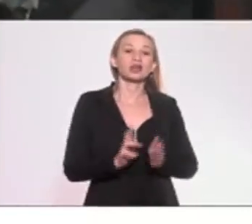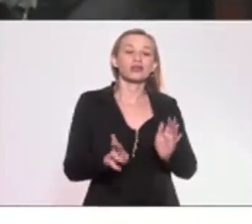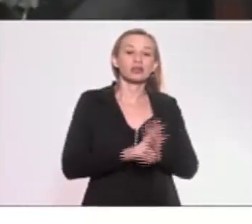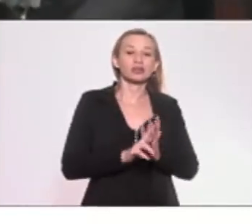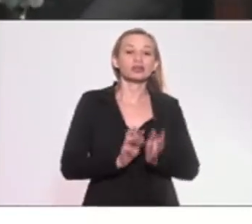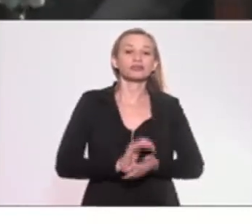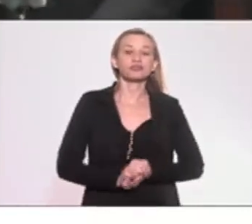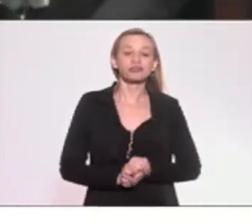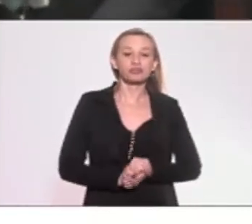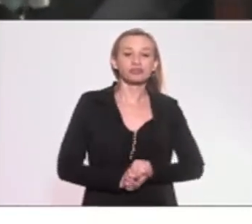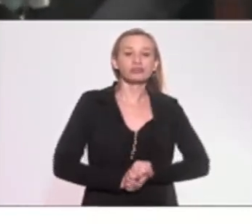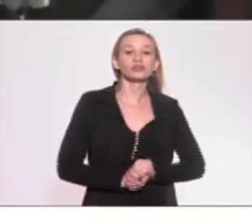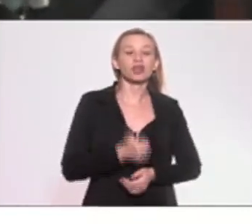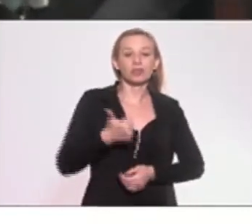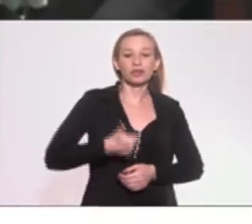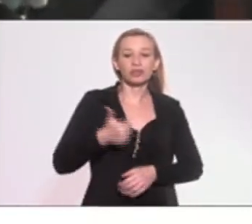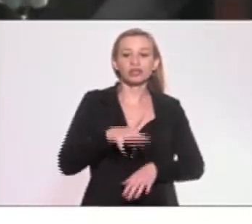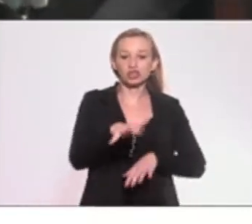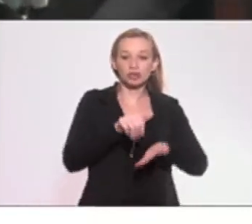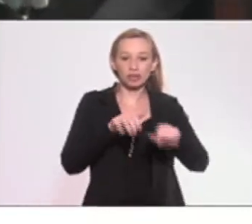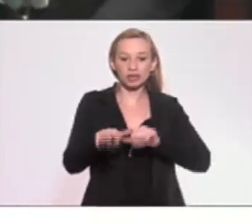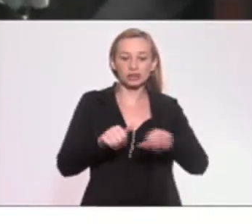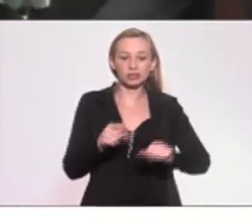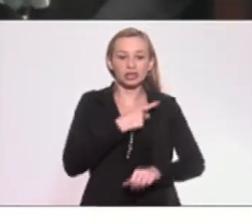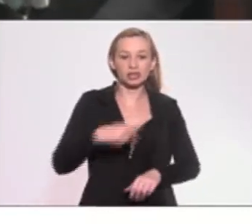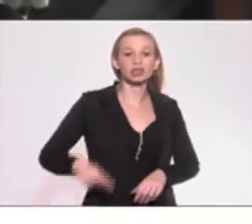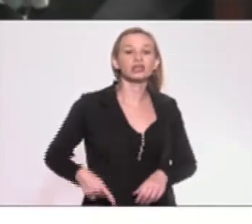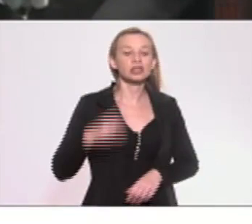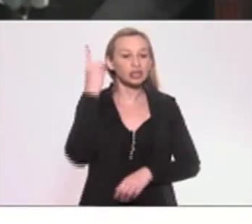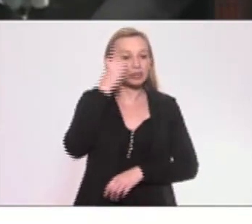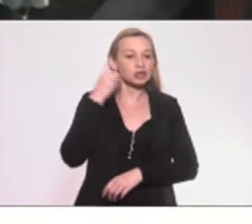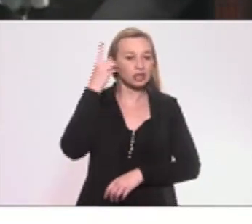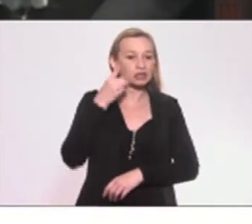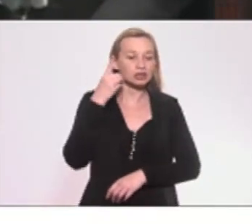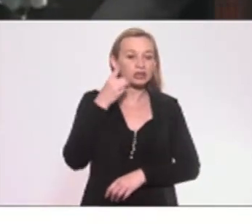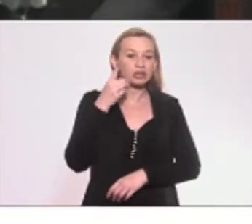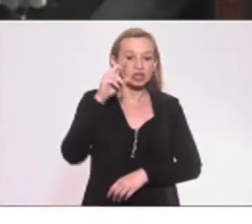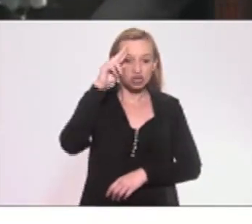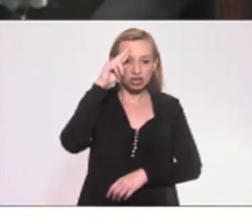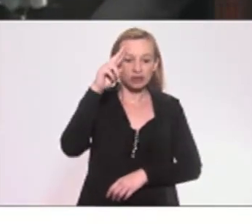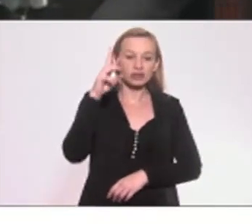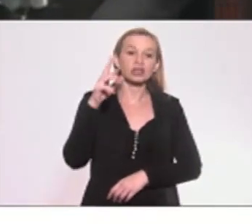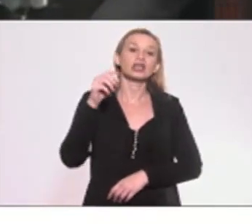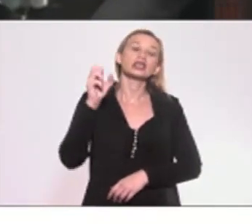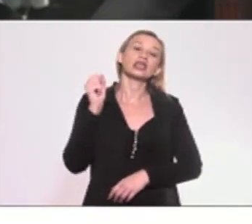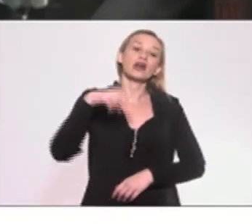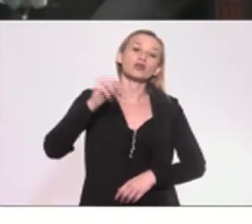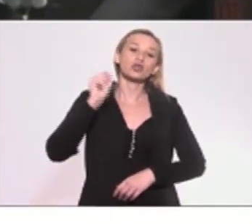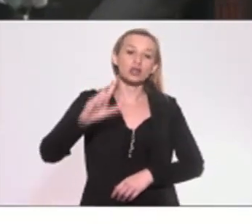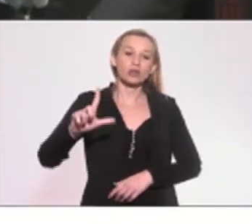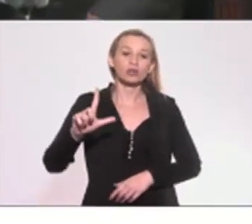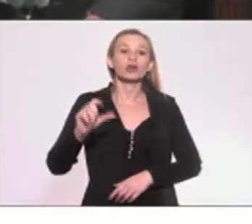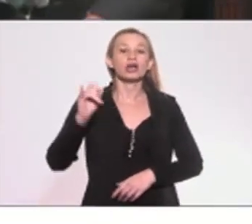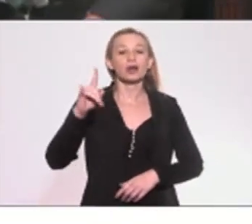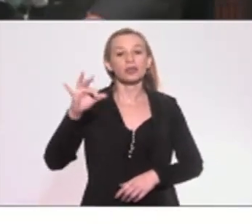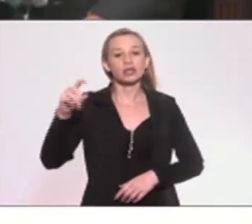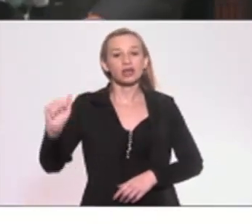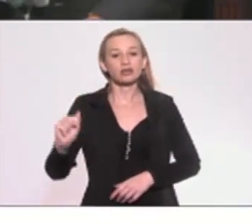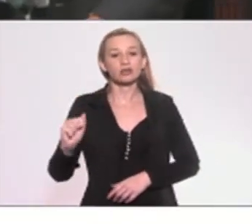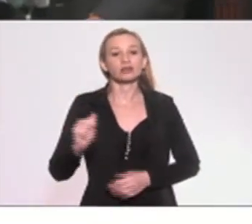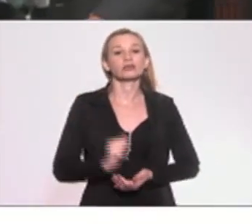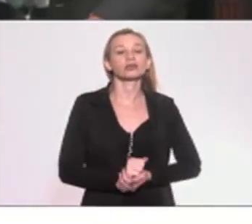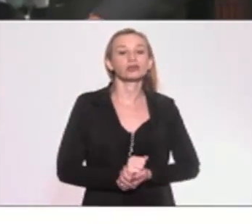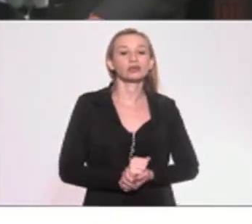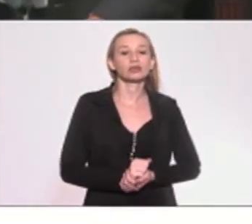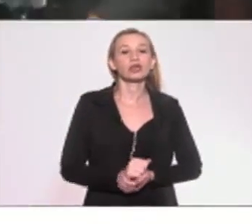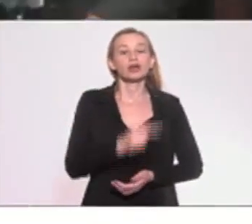presidente irá proceder à primeira chamada. Deputado Capitão Nelson, deputado Carlos Caiada, deputado Fábio Silva.